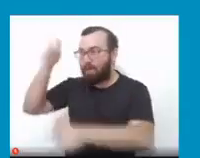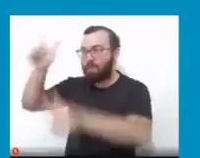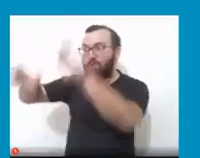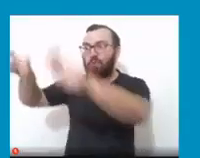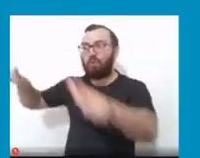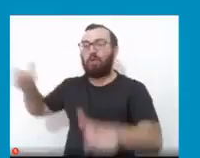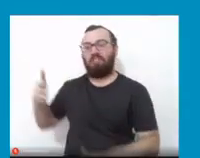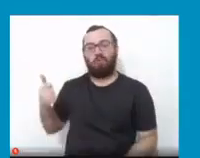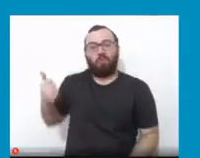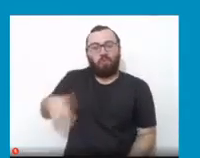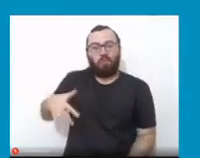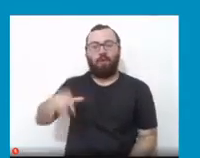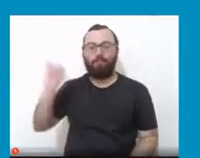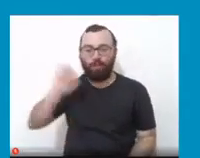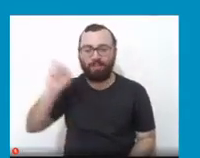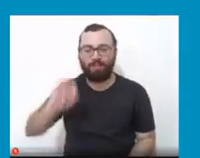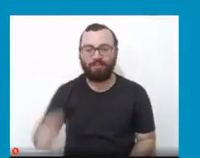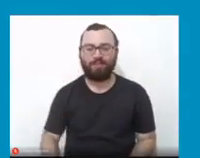tão importantes.